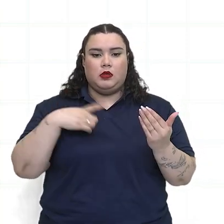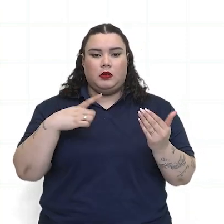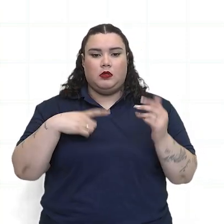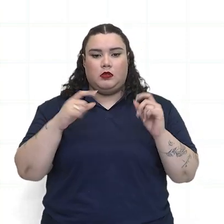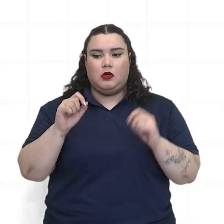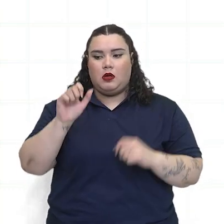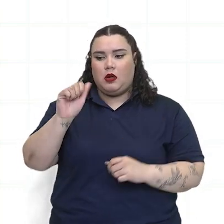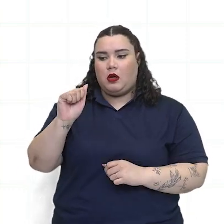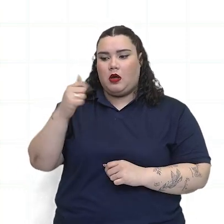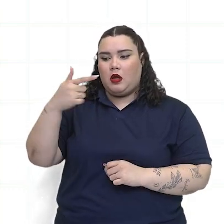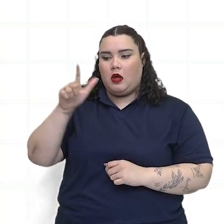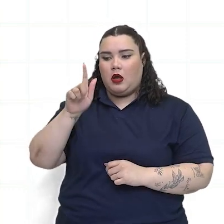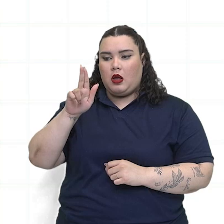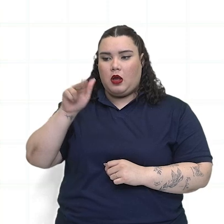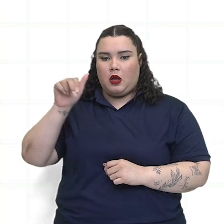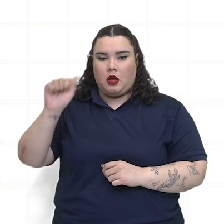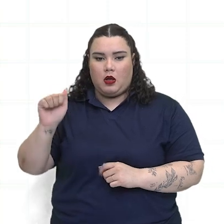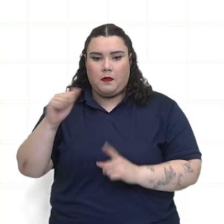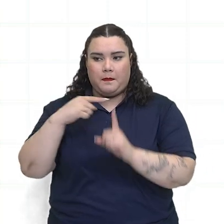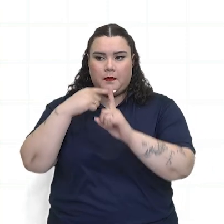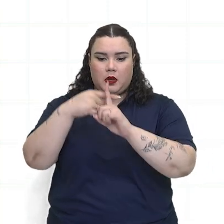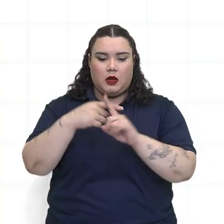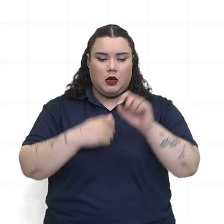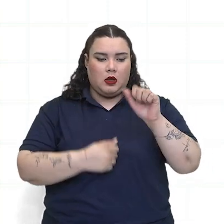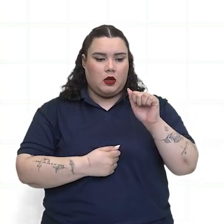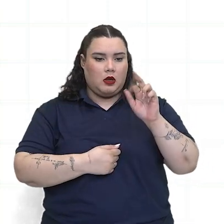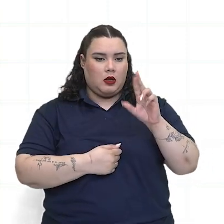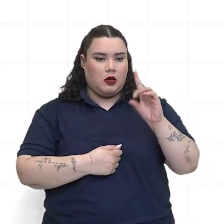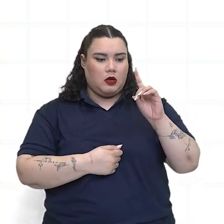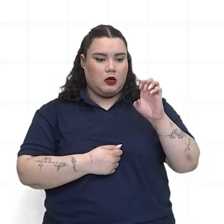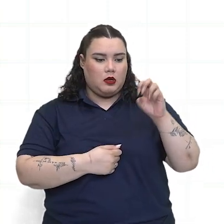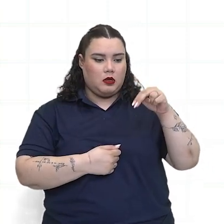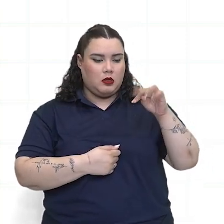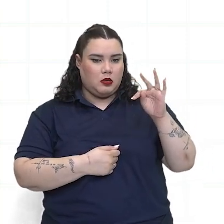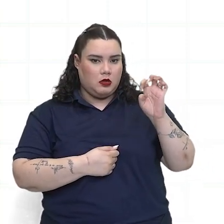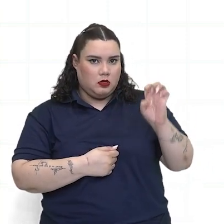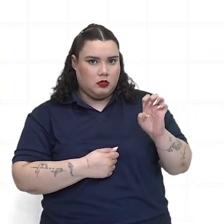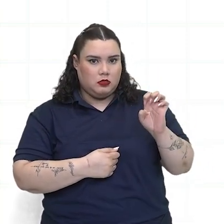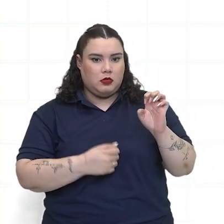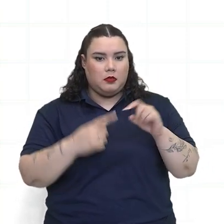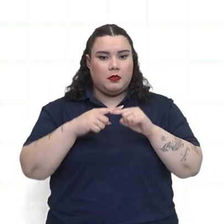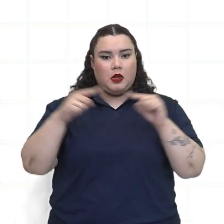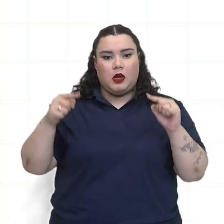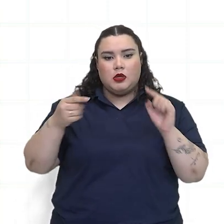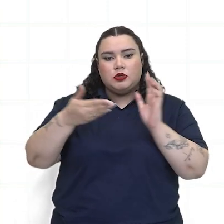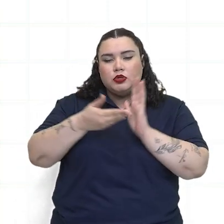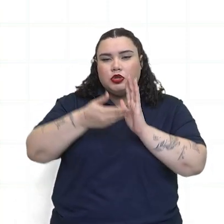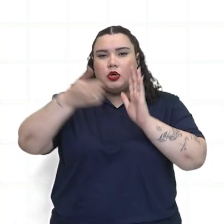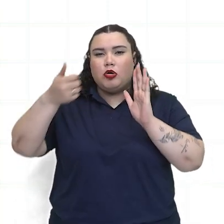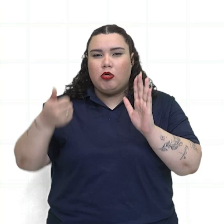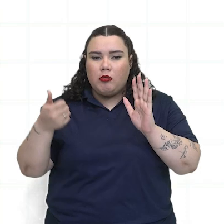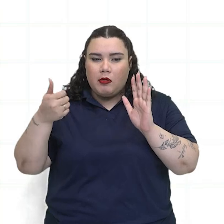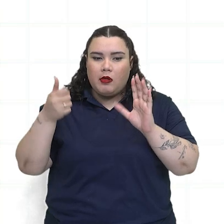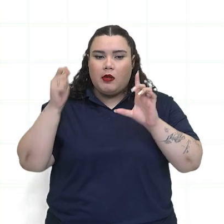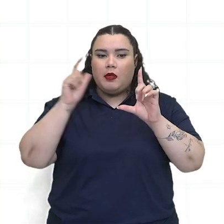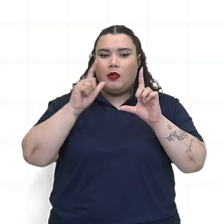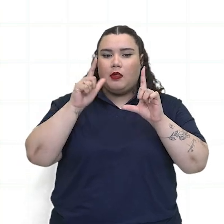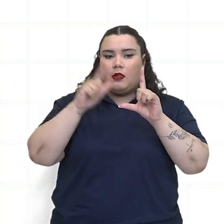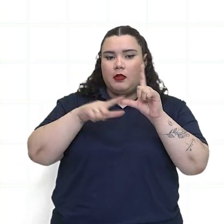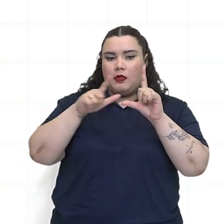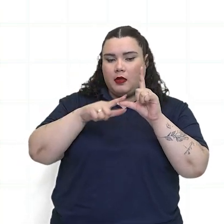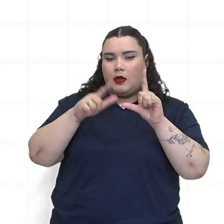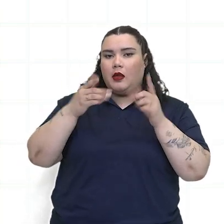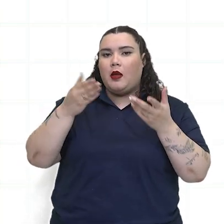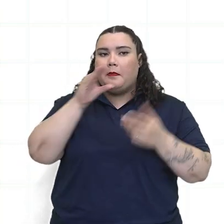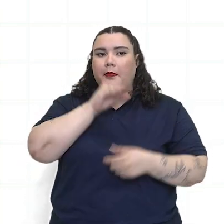juntei água mais ardente. Só que perdeu um pouquinho aqui